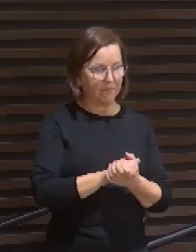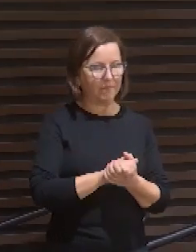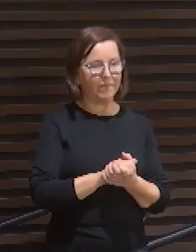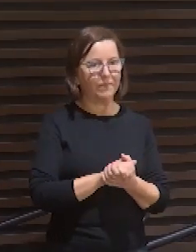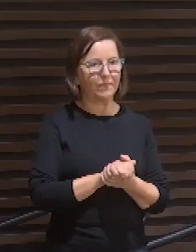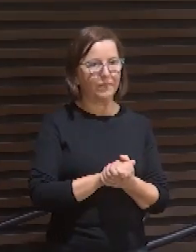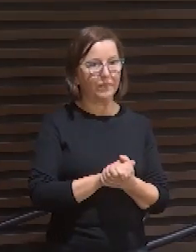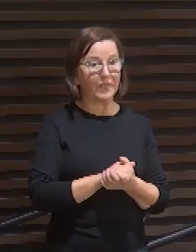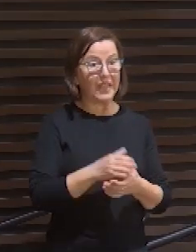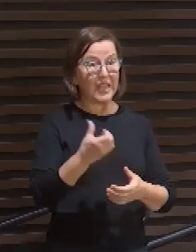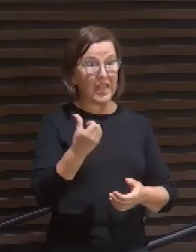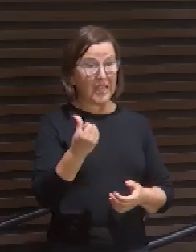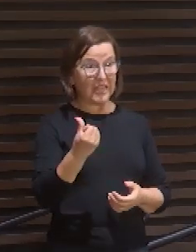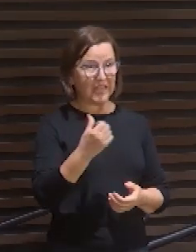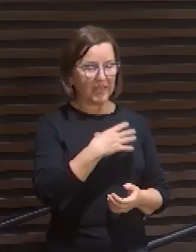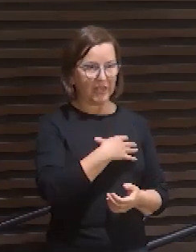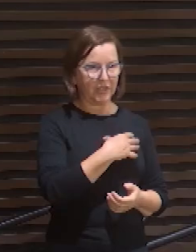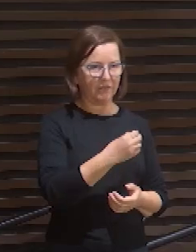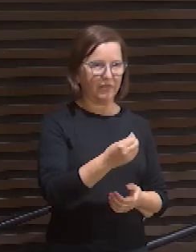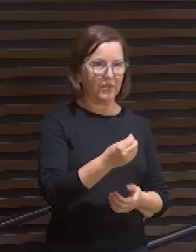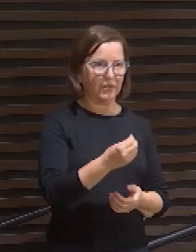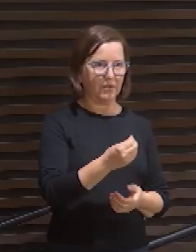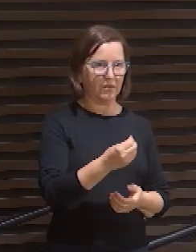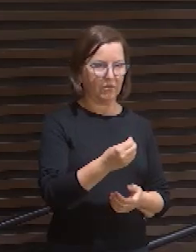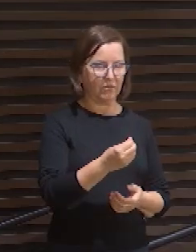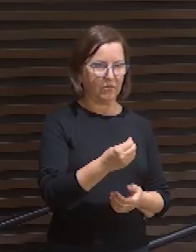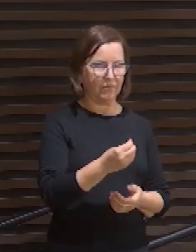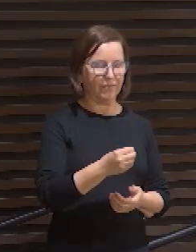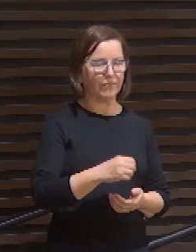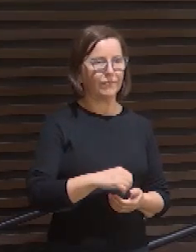e 6 filhos pequenos.